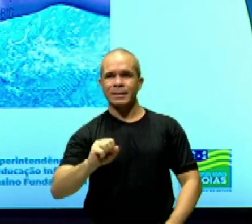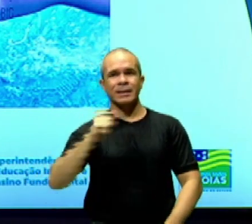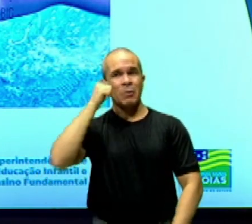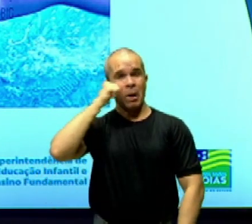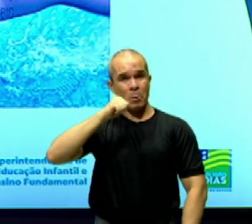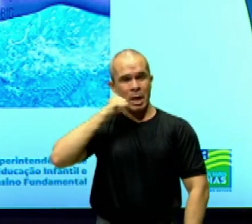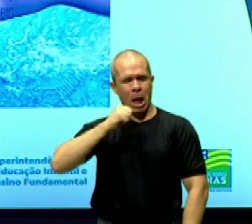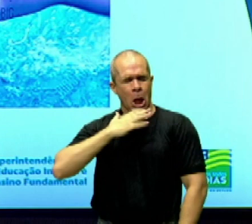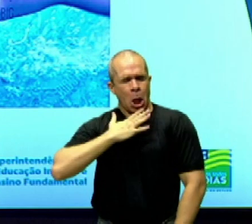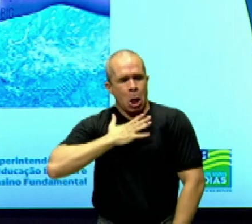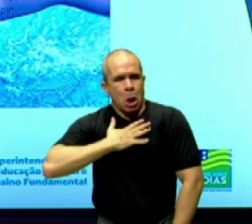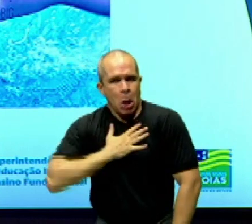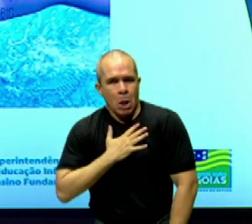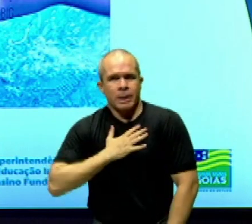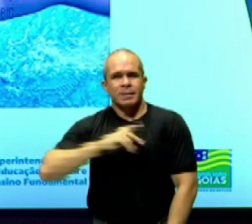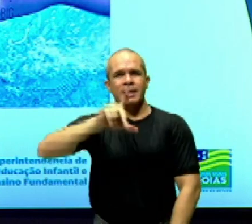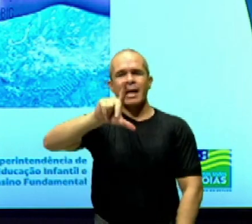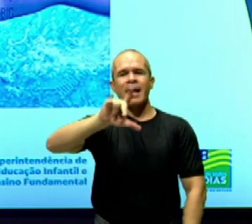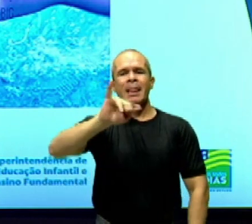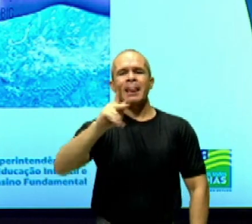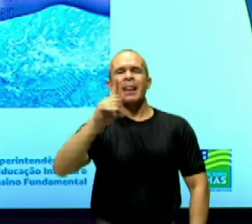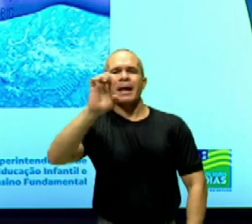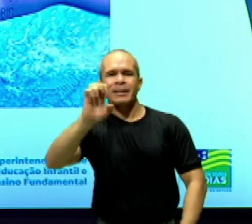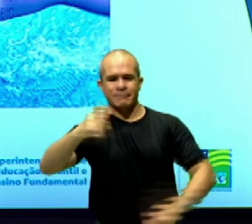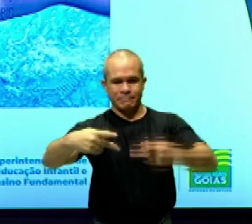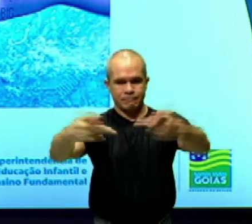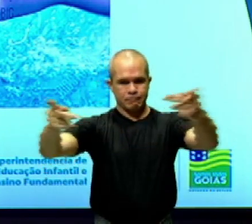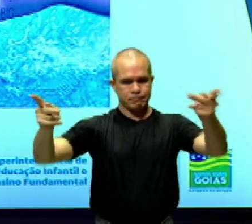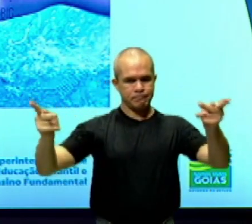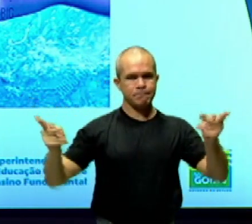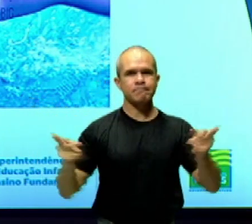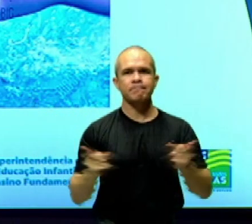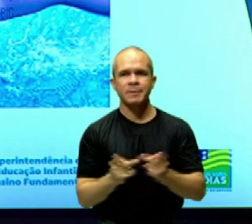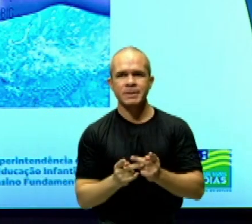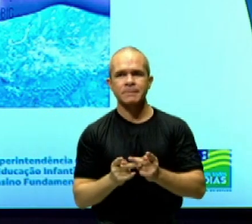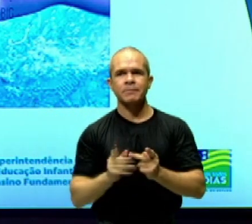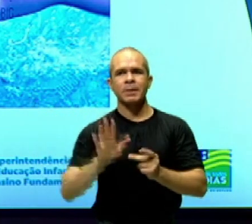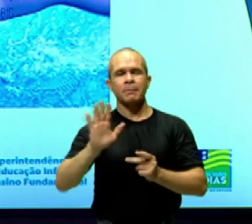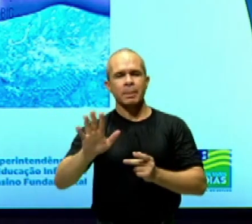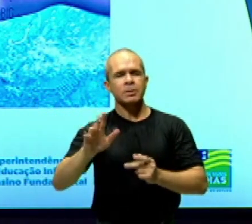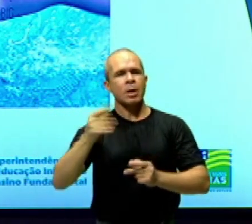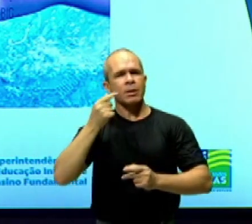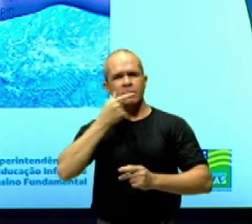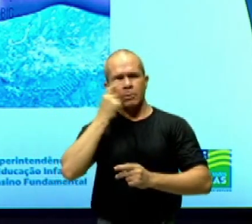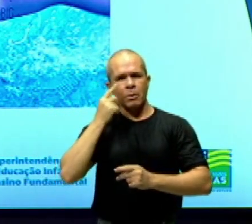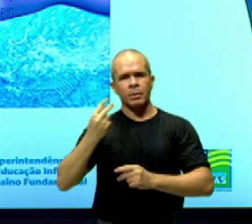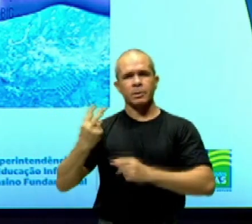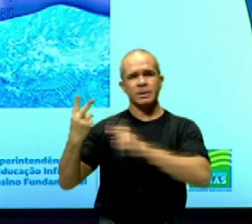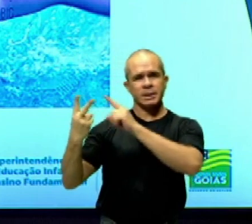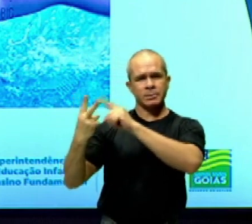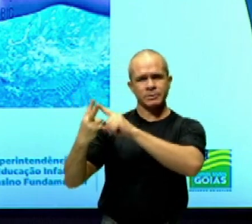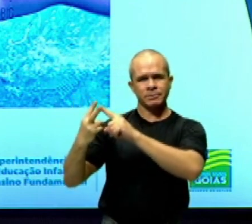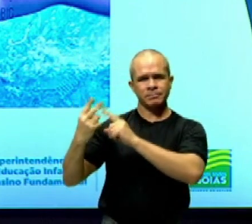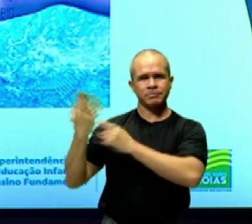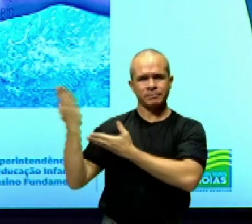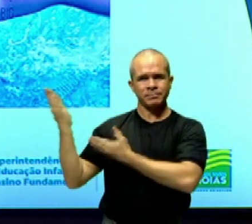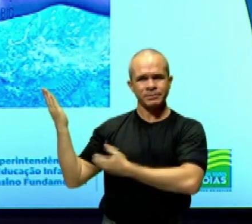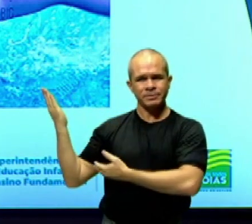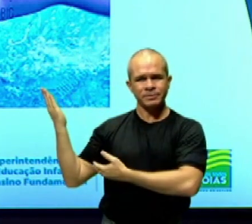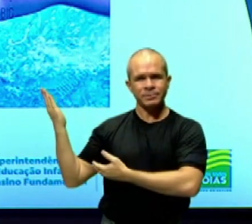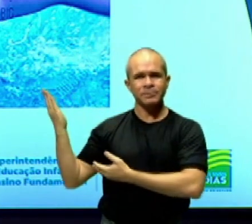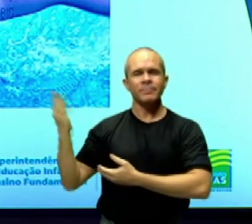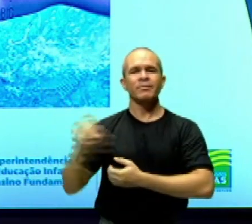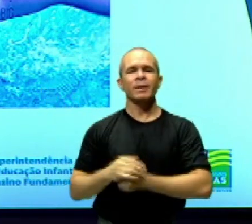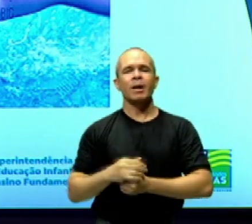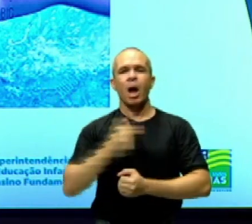pizza, olha só, ela sozinha, olha o tamanho da pizza que ela está comendo. Mas quando eu falo, olha aqui, tanto que ele nada bem, então he